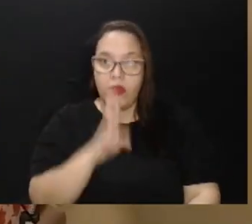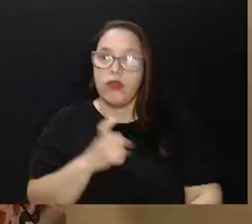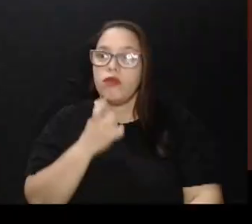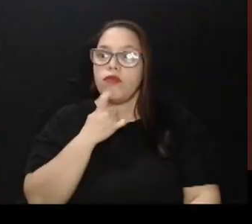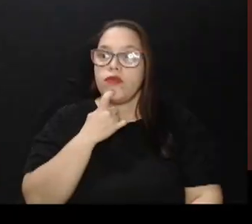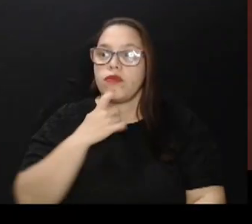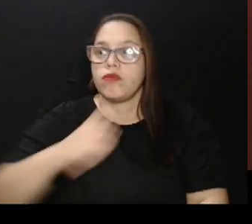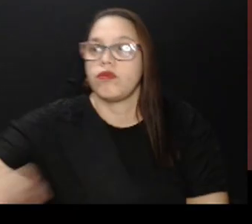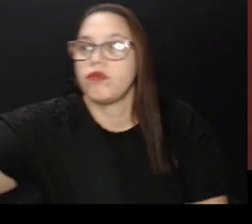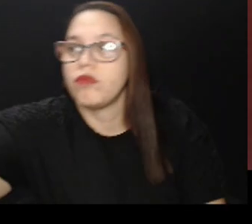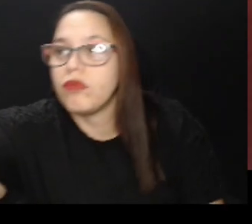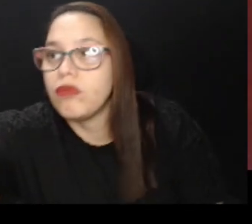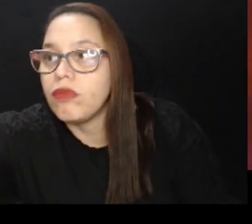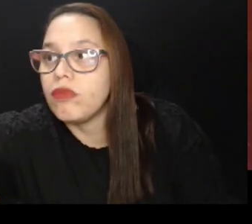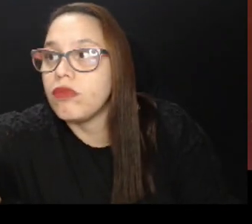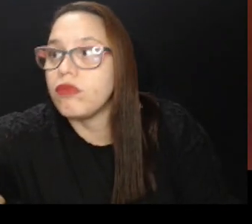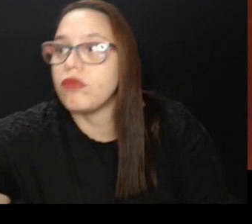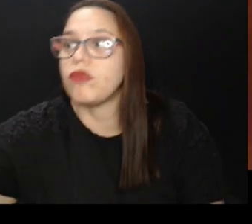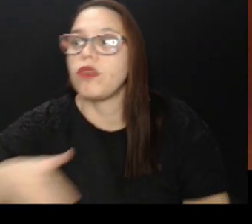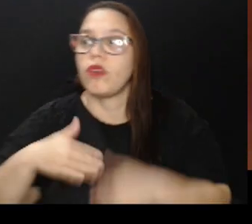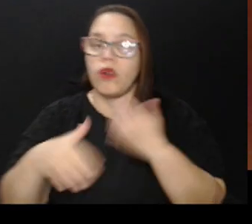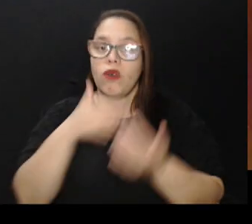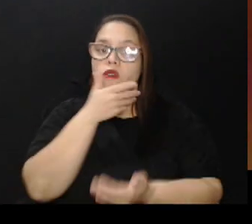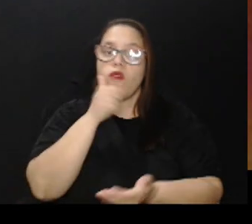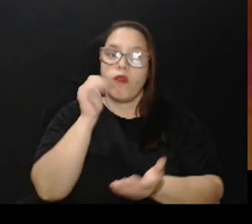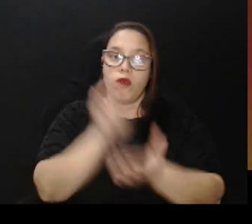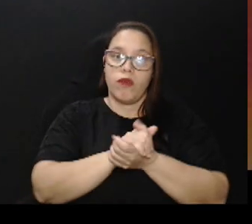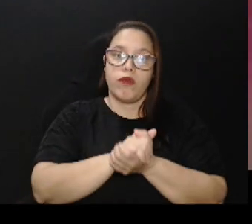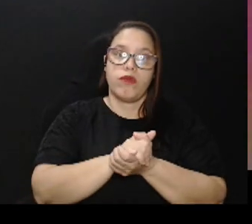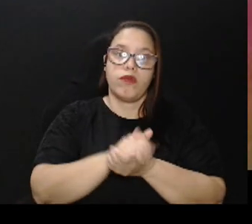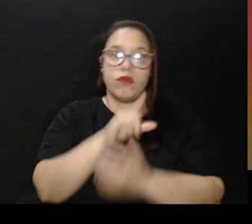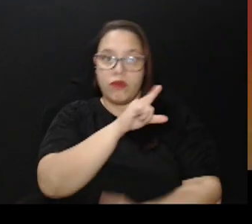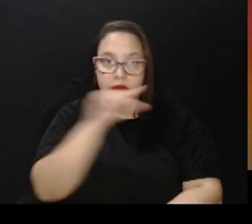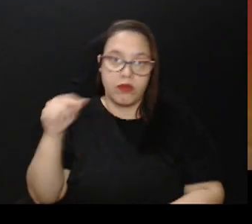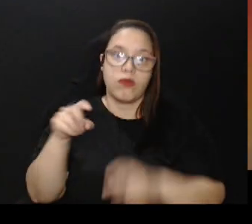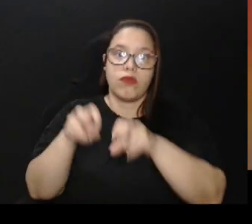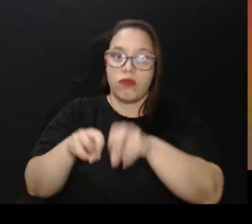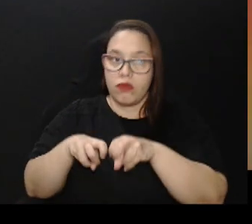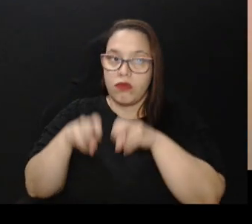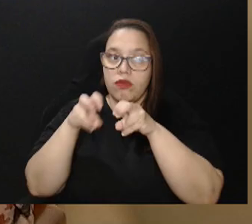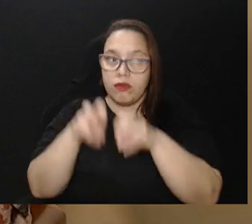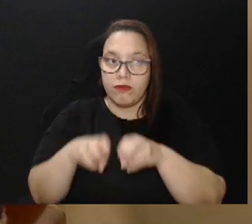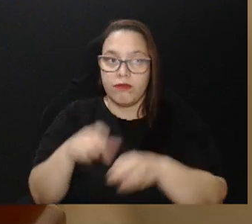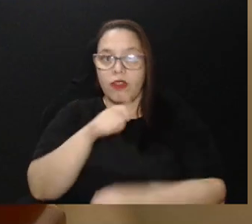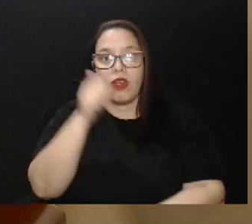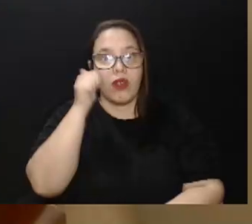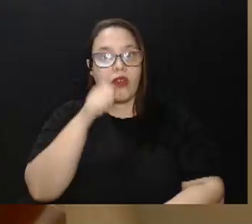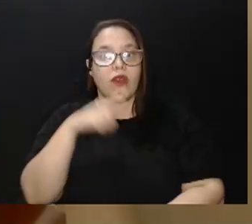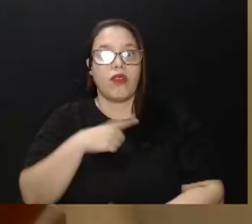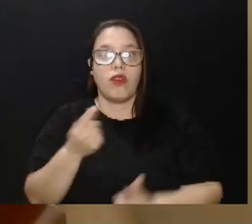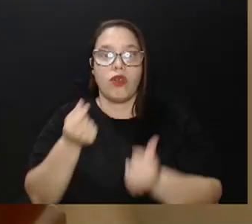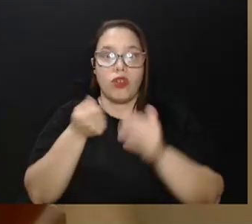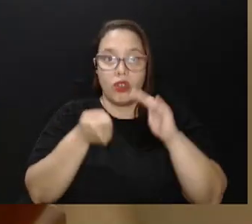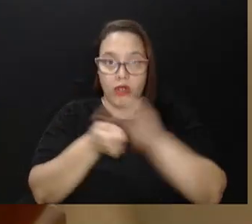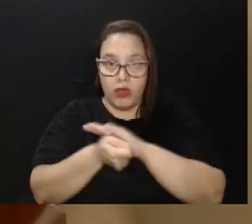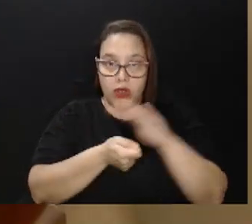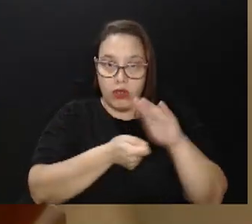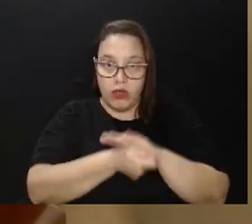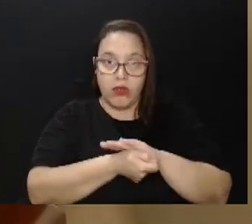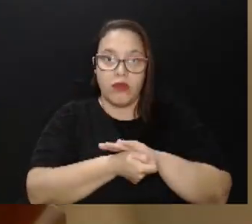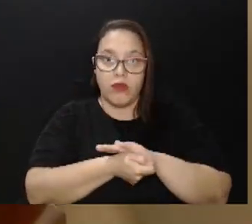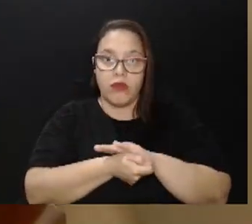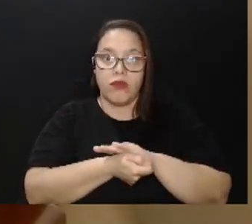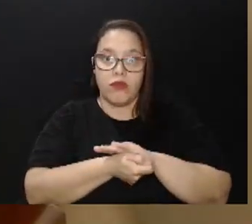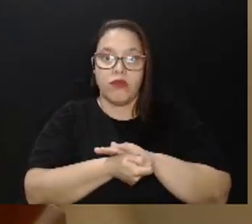passaram, quando os maridos conseguiram sair das fazendas, elas tinham dinheiro guardado para ceder